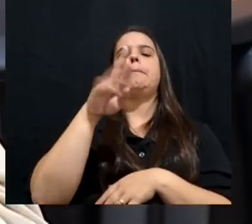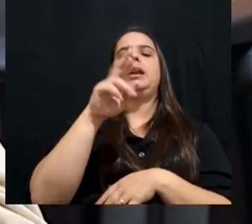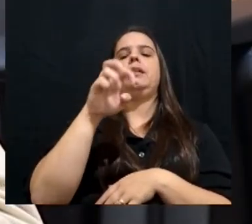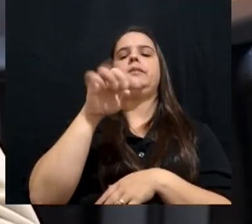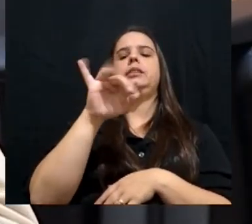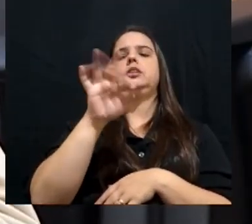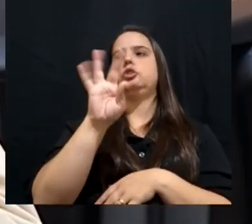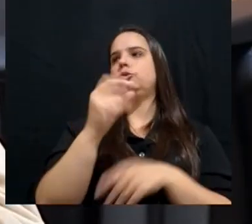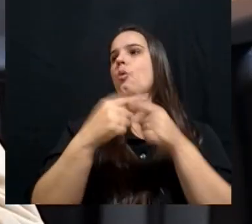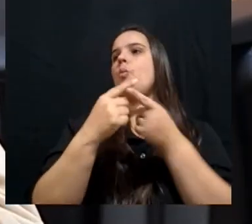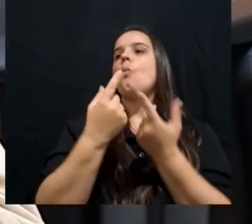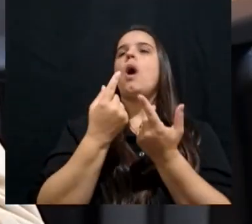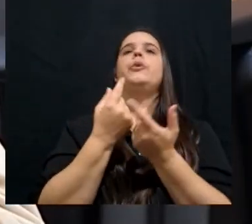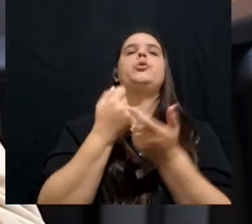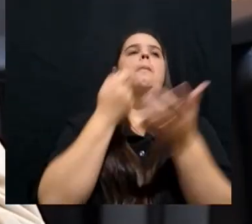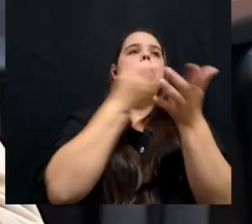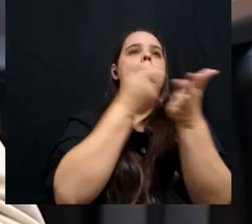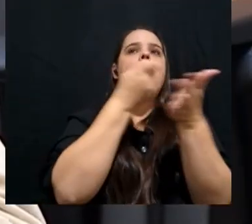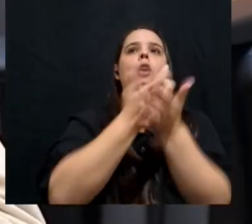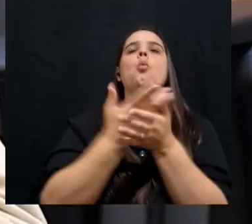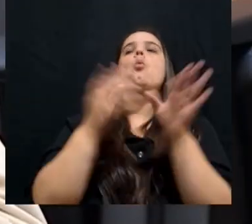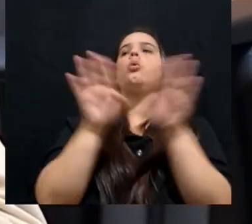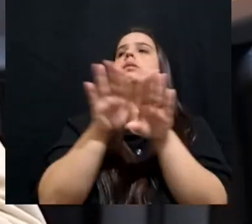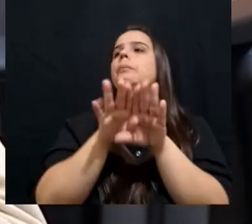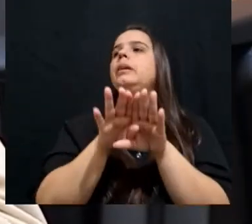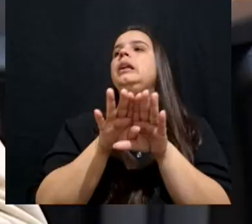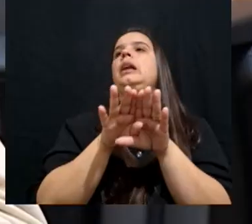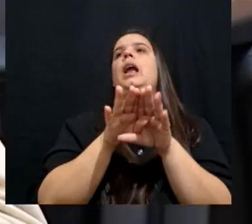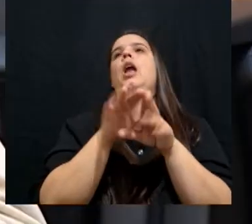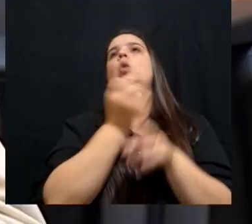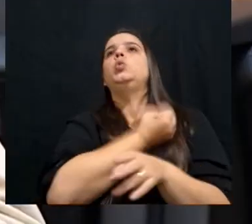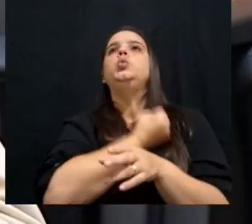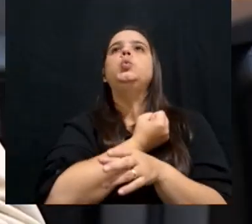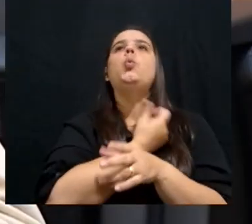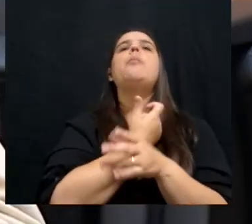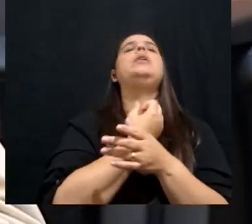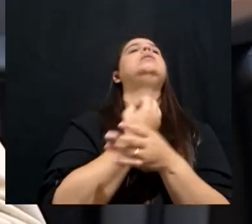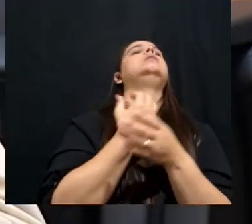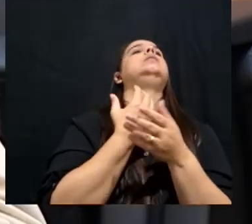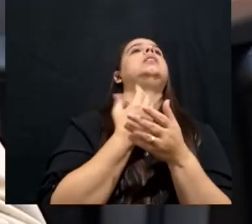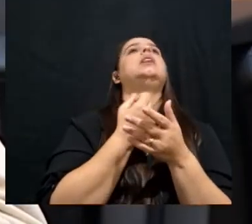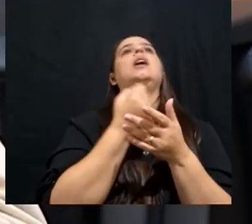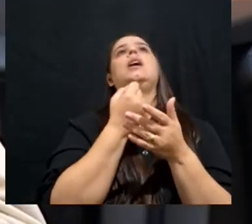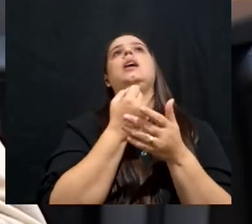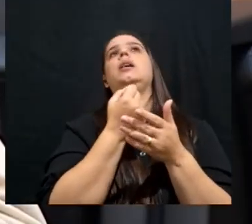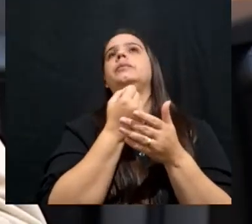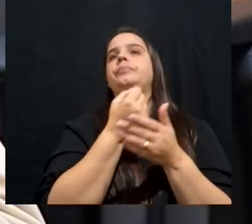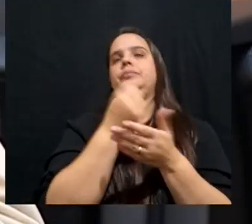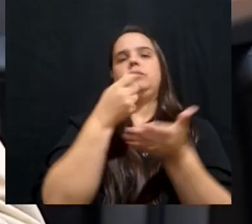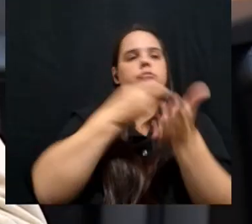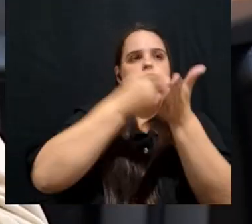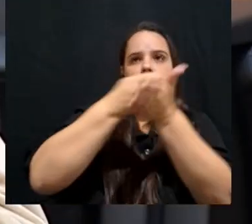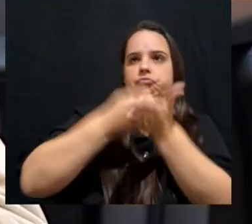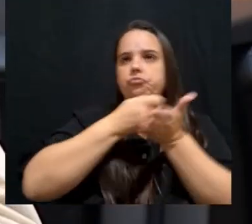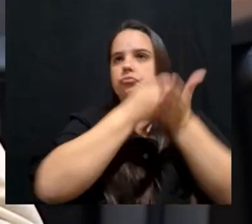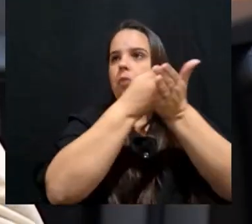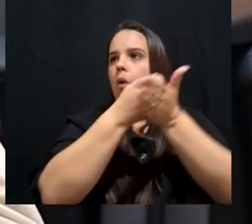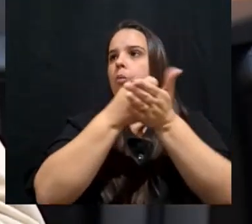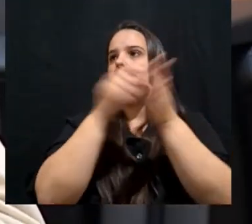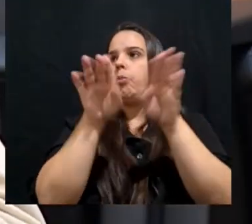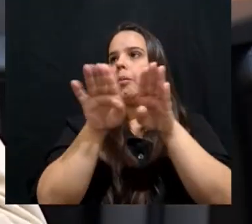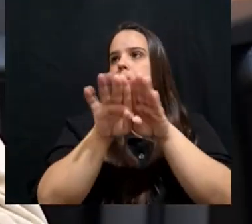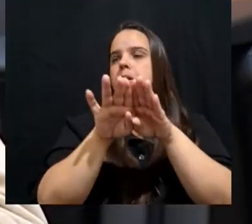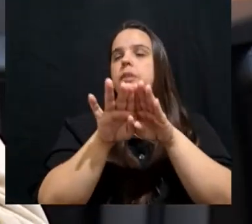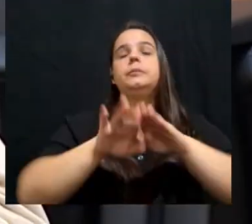gastou, ou seja, um trabalho de fiscalização aqui da Câmara sobre um assunto muito importante, mas que sem